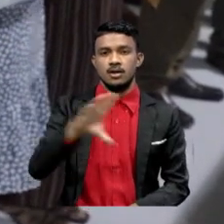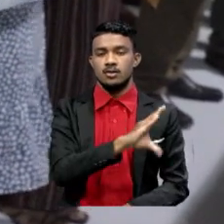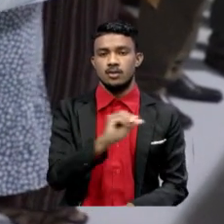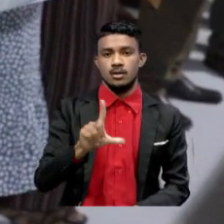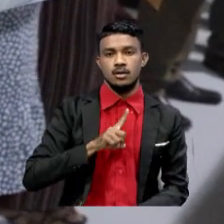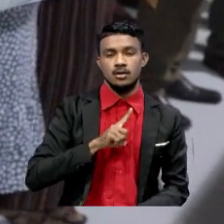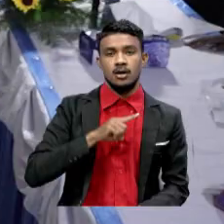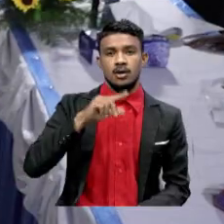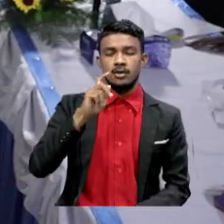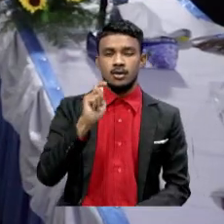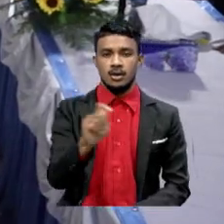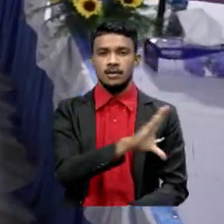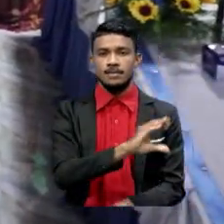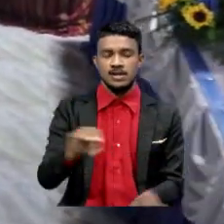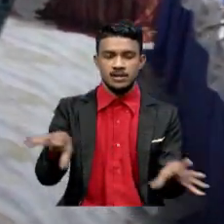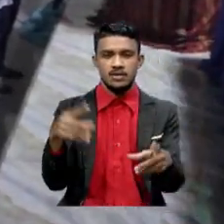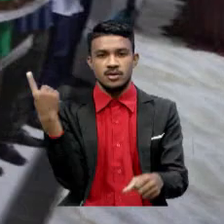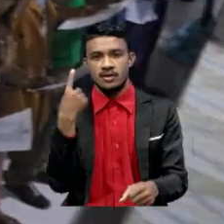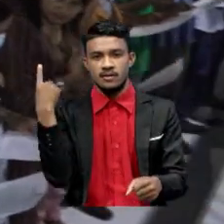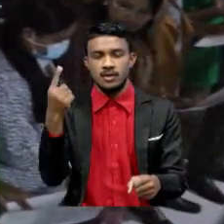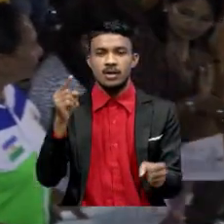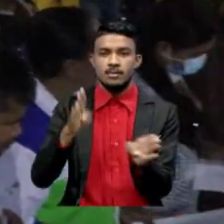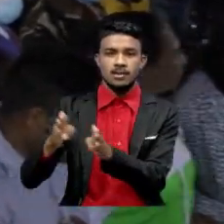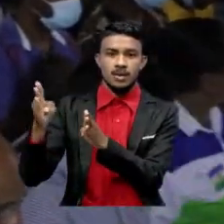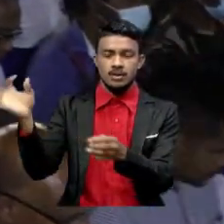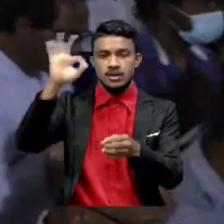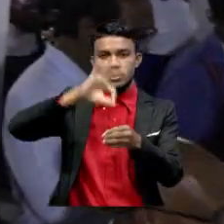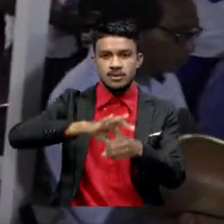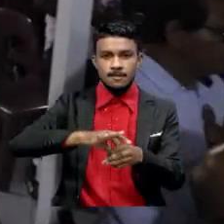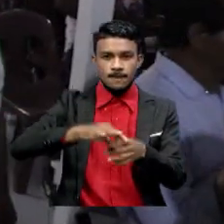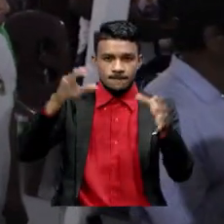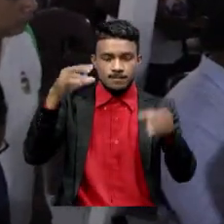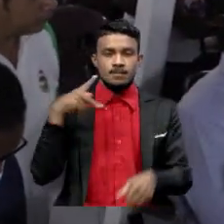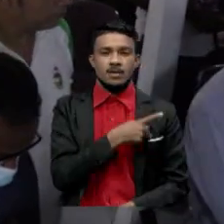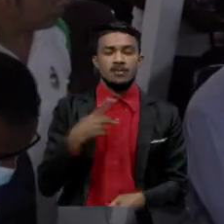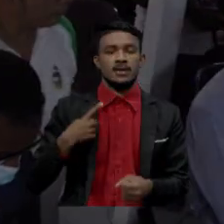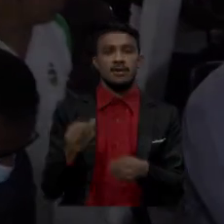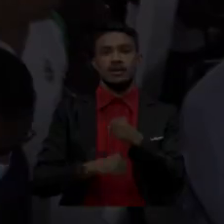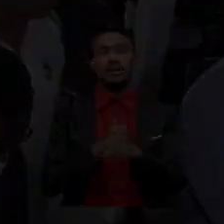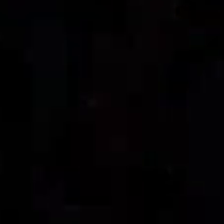atu serviço na fatem hode prepara ba eleição parlamentar tinanoen. Zimi Fernandes, GMN.